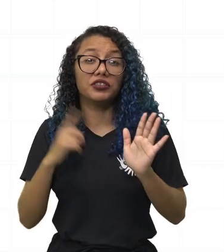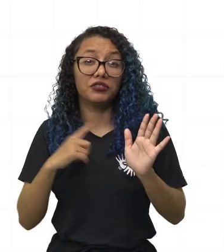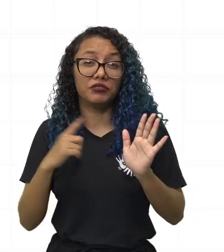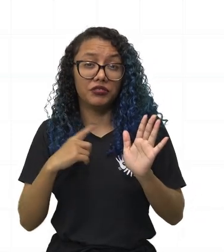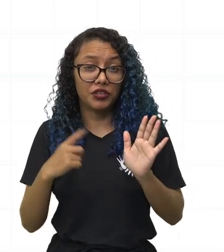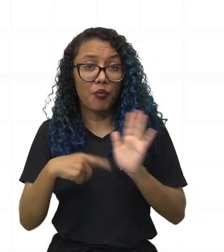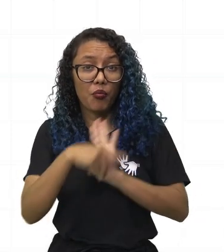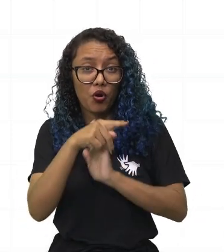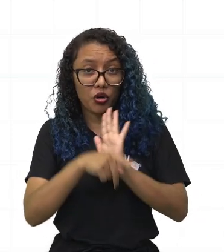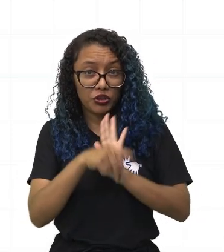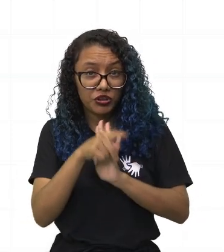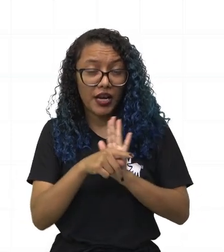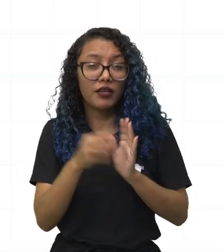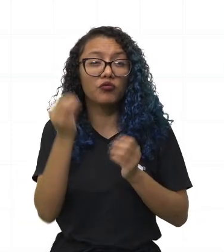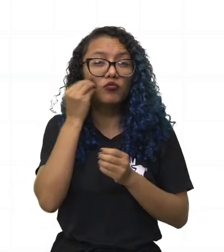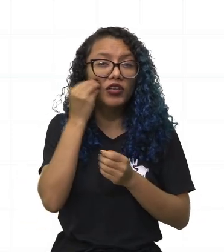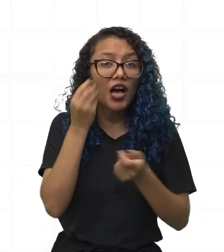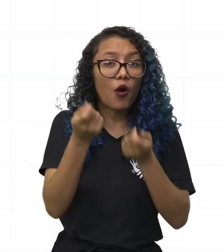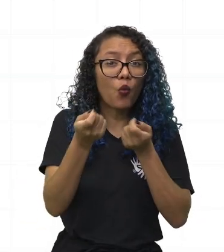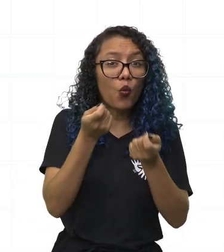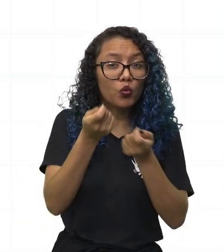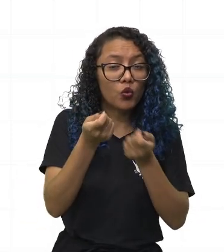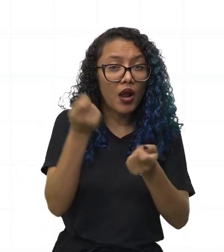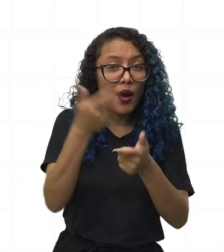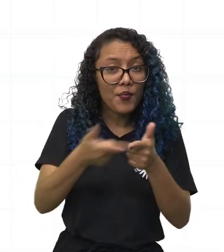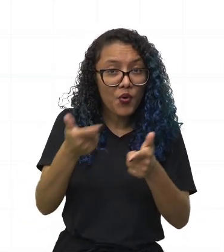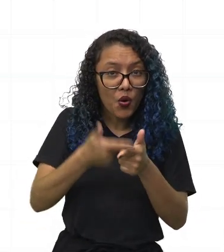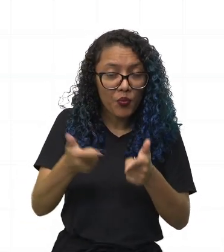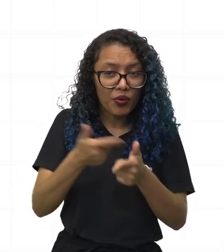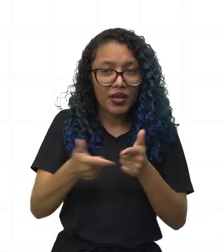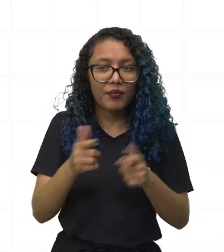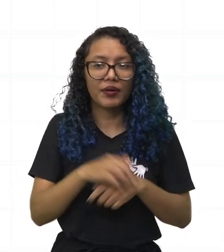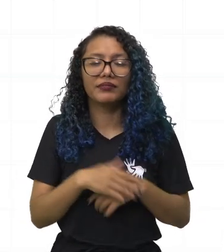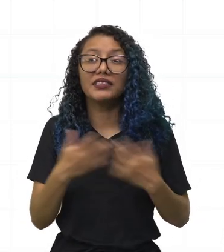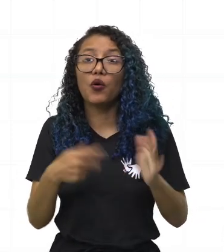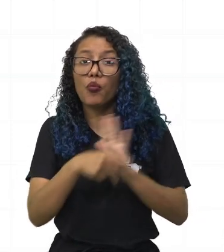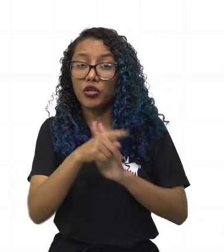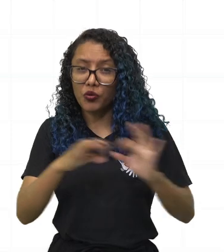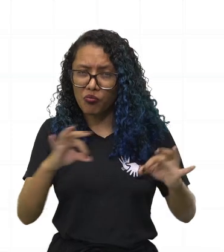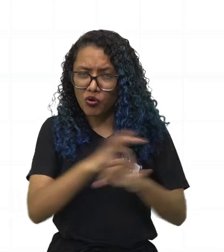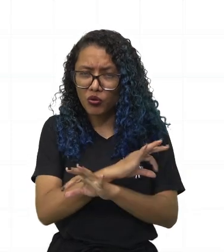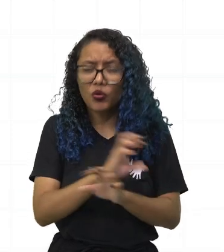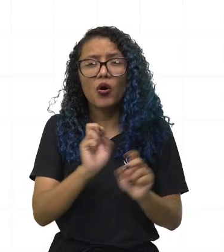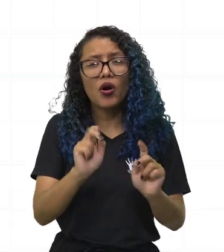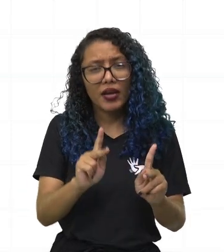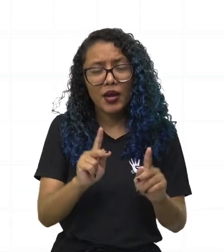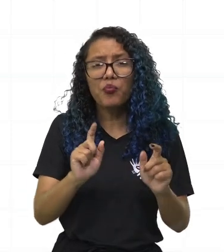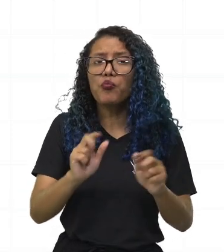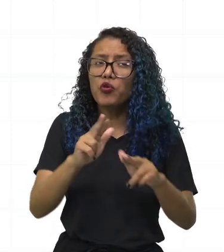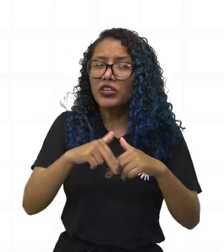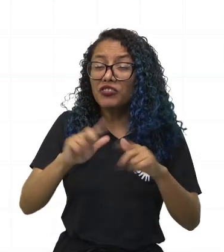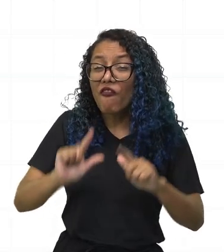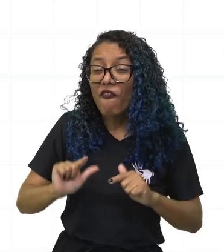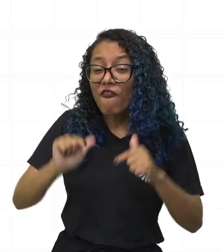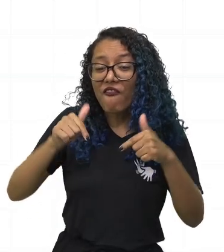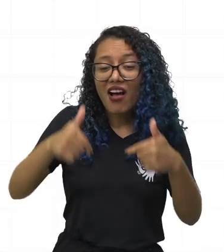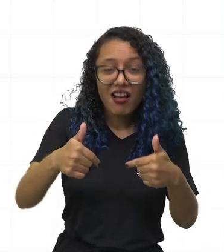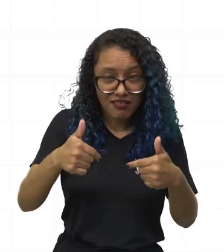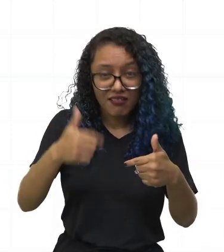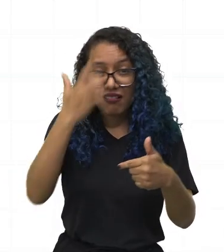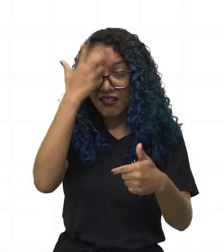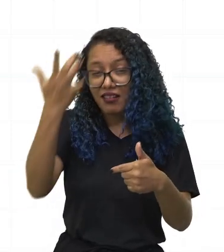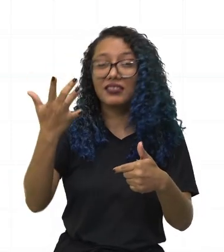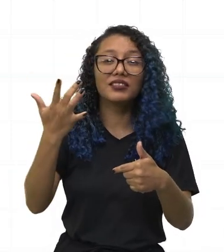eles afirmam que o quê? Que por causa desse plano já está ali pronto, foi mais fácil de agir com rapidez e